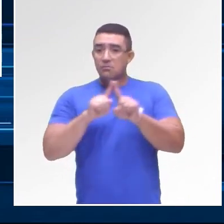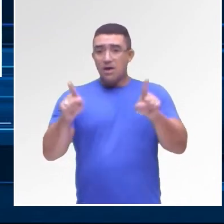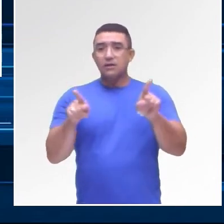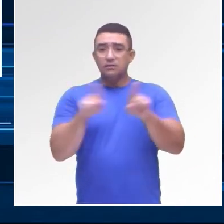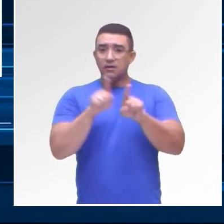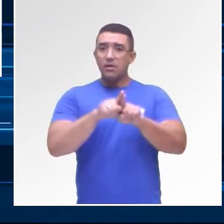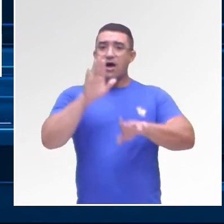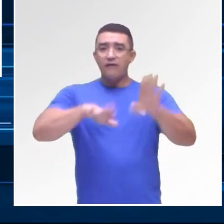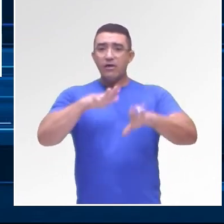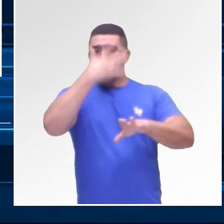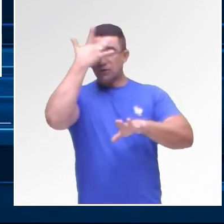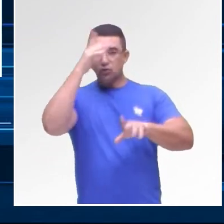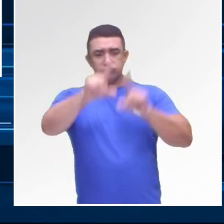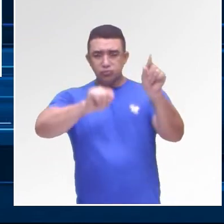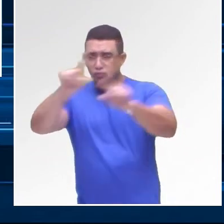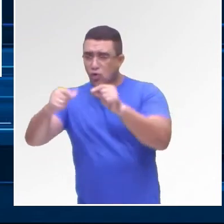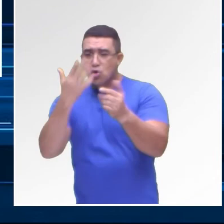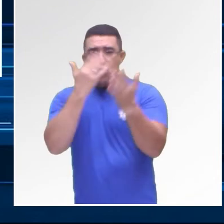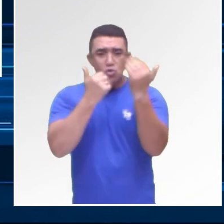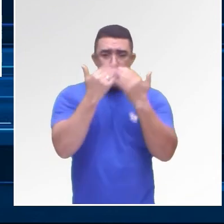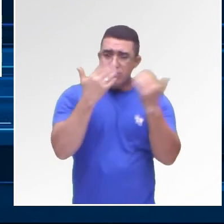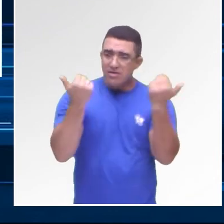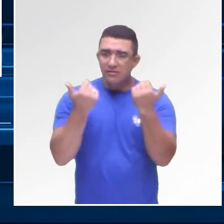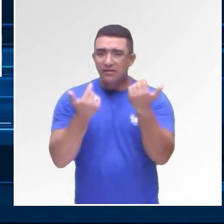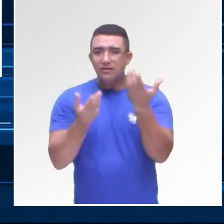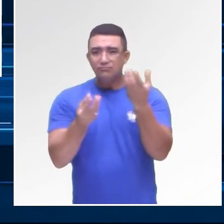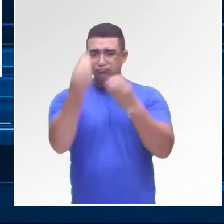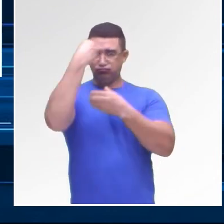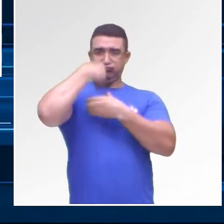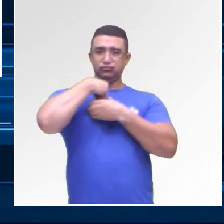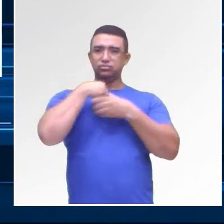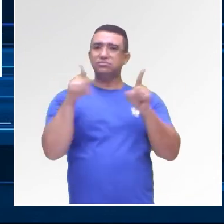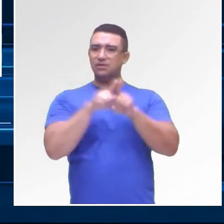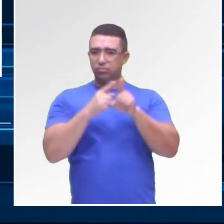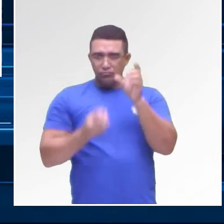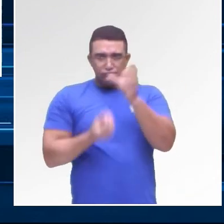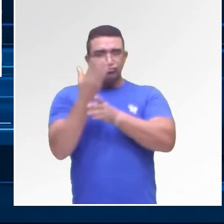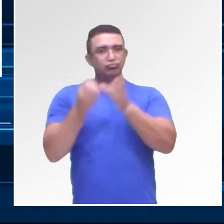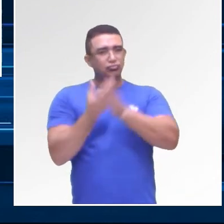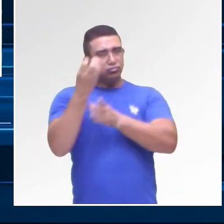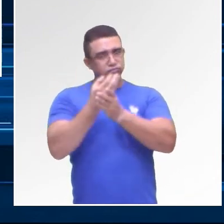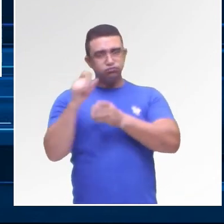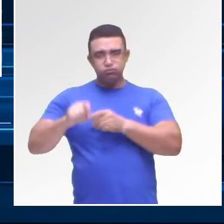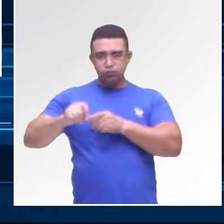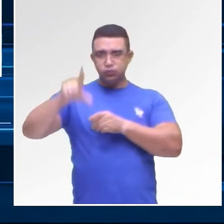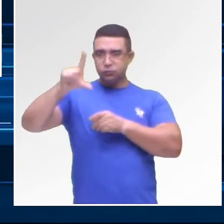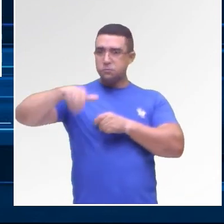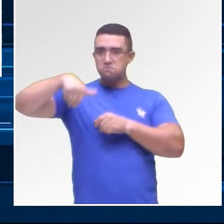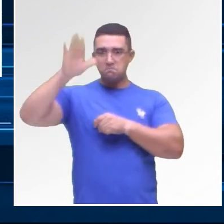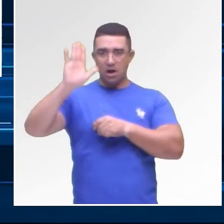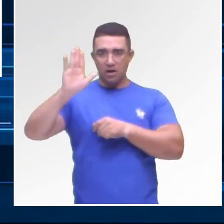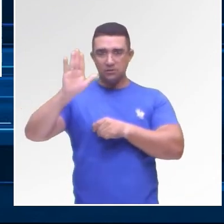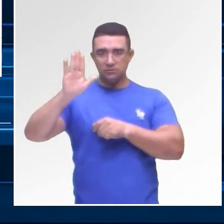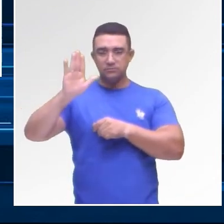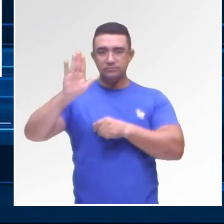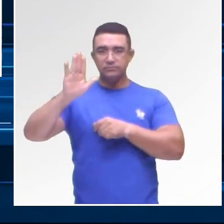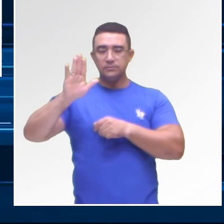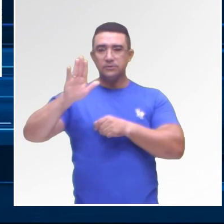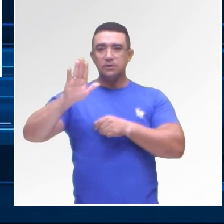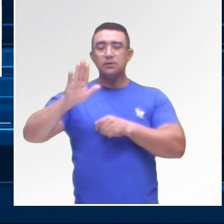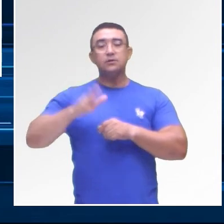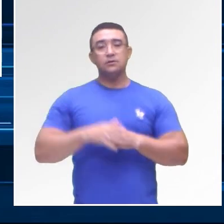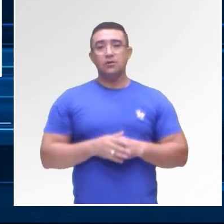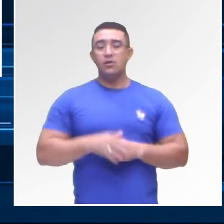corpo através dos alimentos. Então, a gente precisa ter uma atenção maior, né, com os alimentos, tá? Eles são necessários